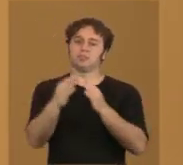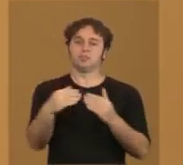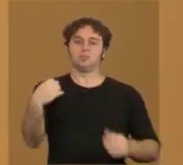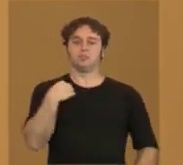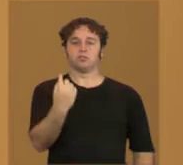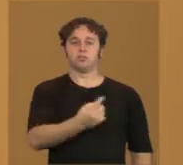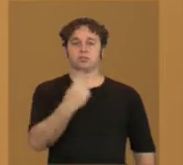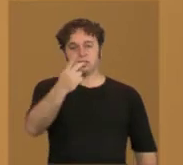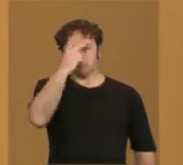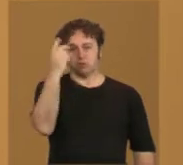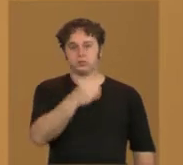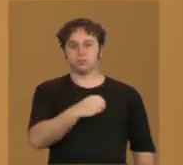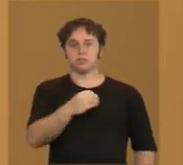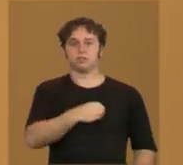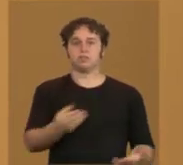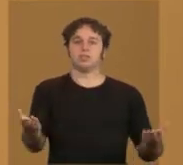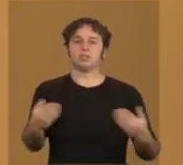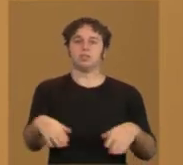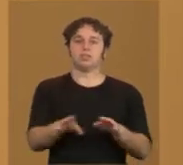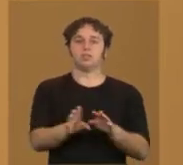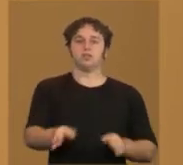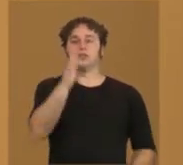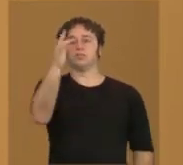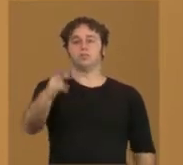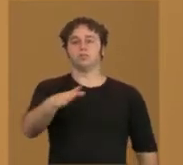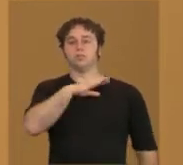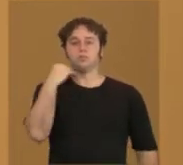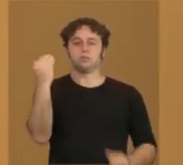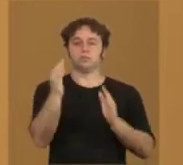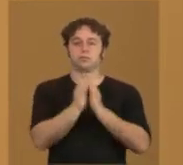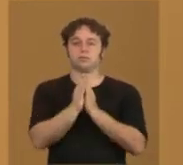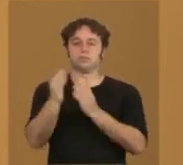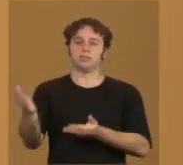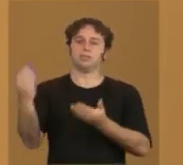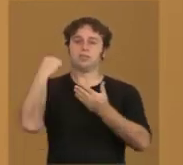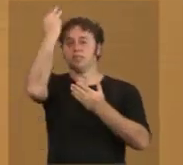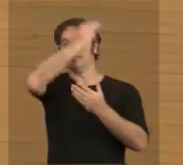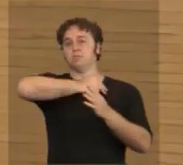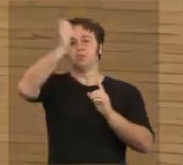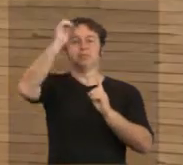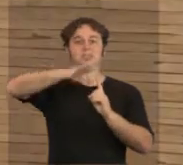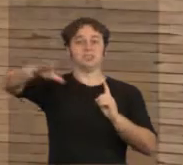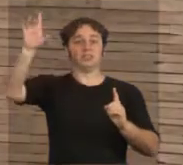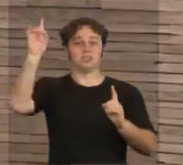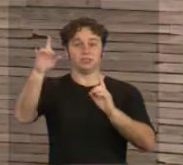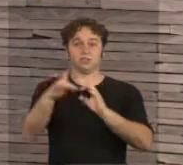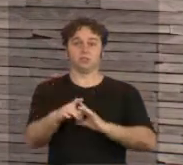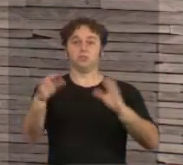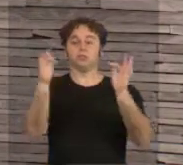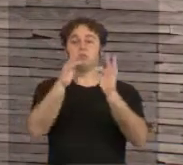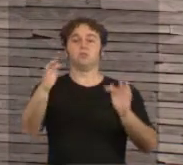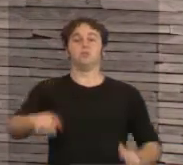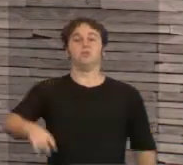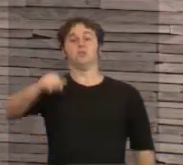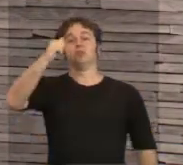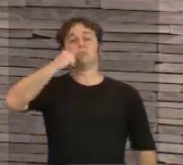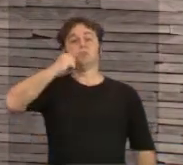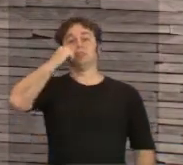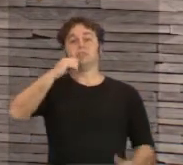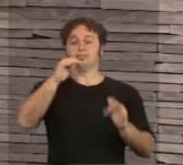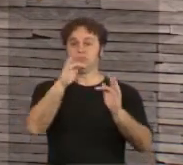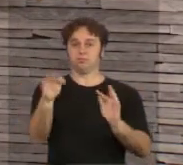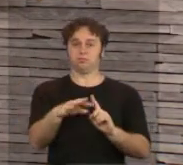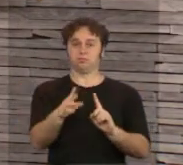Maria, Mãe de Deus, rogai por nós, pecadores, agora é na hora de nossa morte. Amém. Ave Maria, cheia de graça, o Senhor é